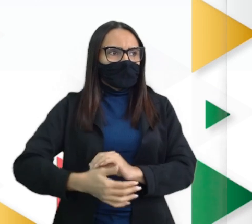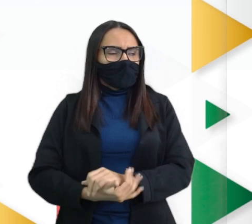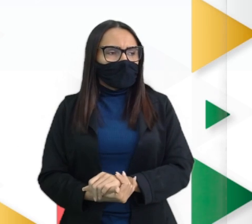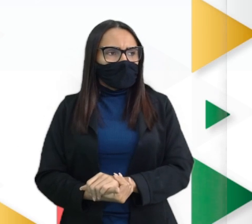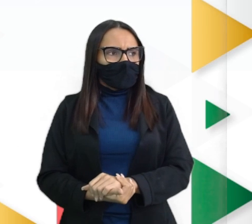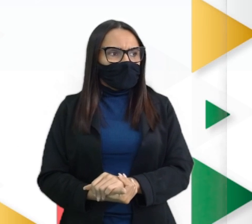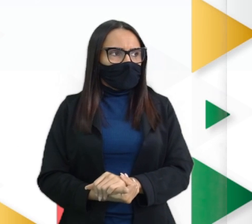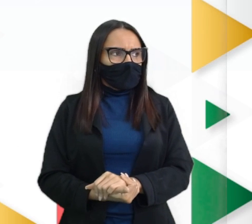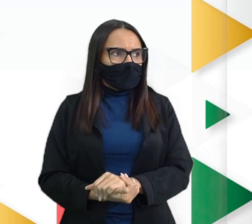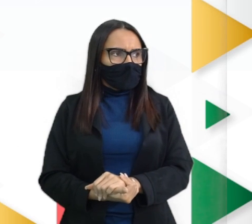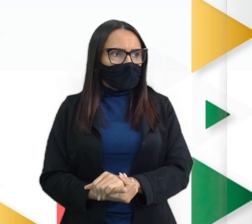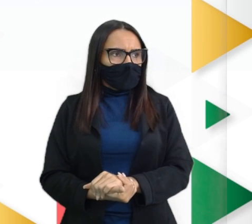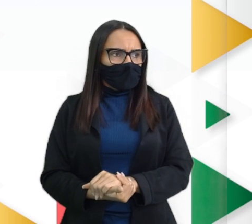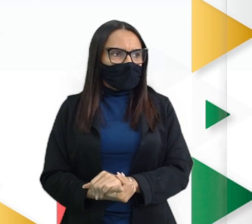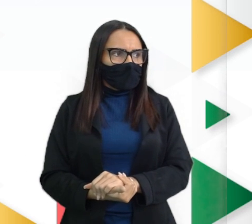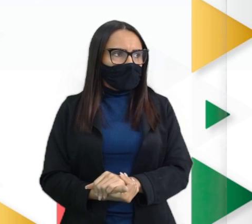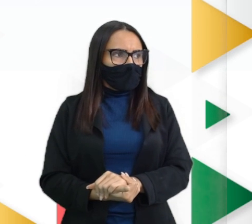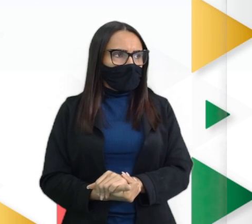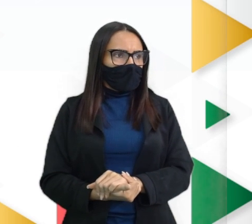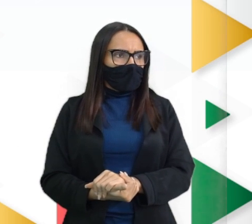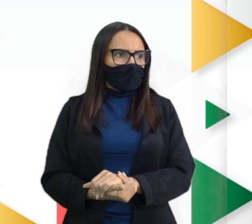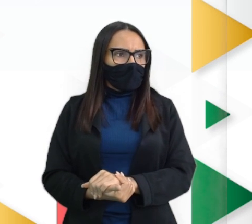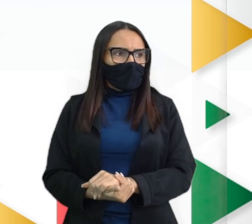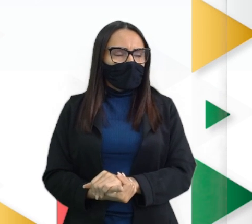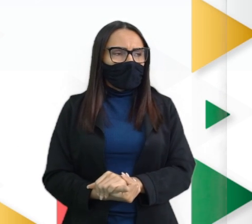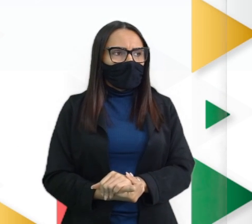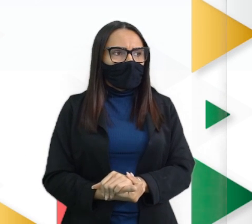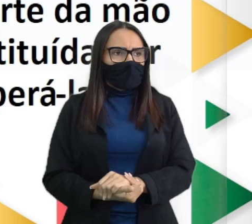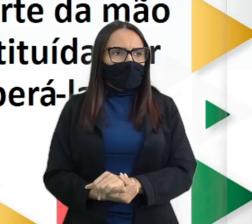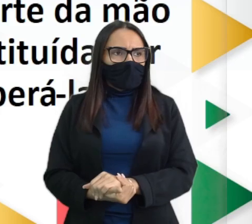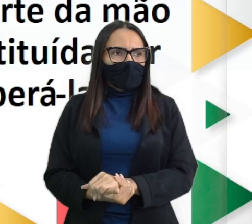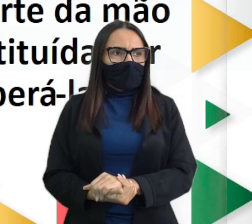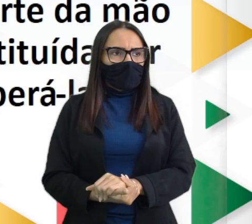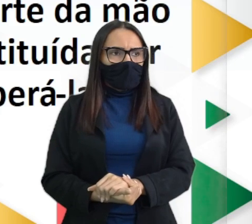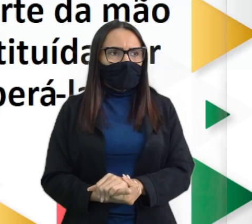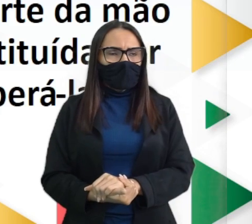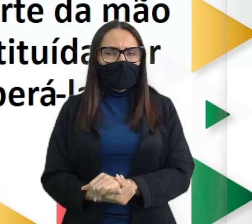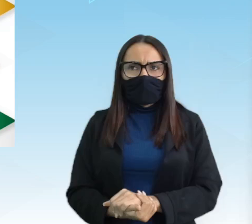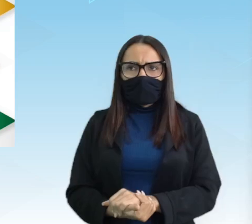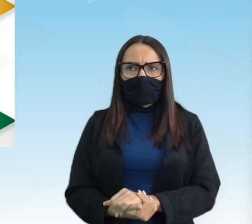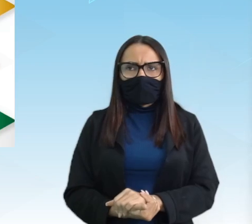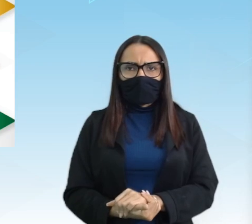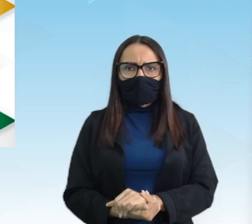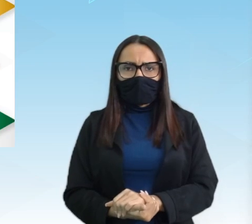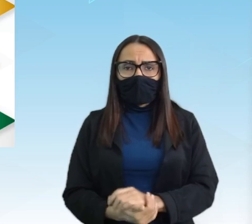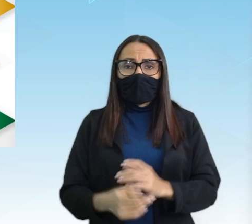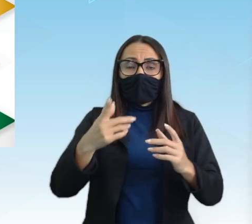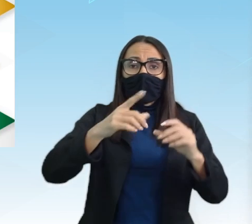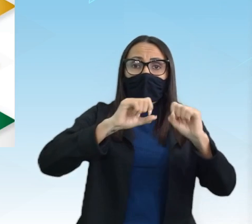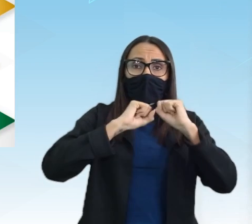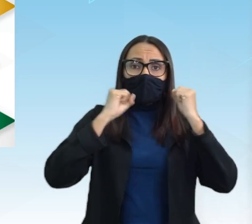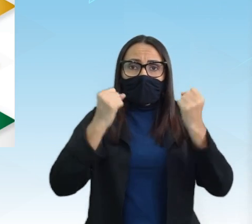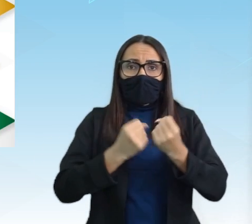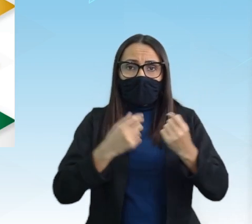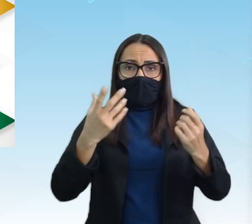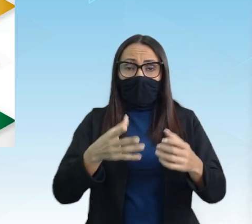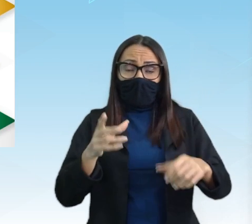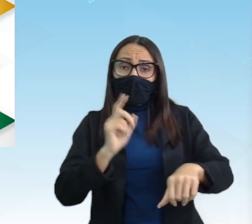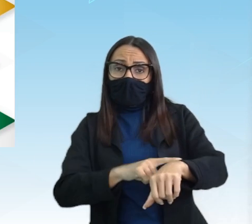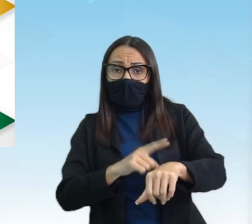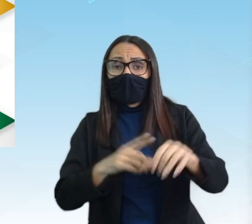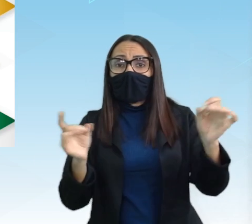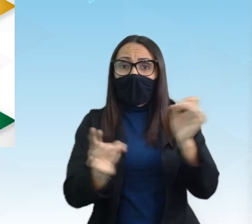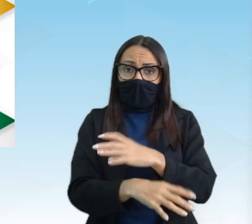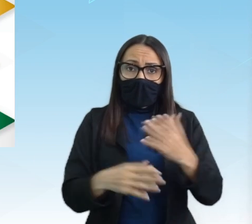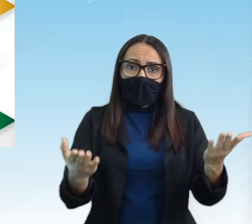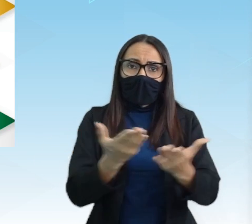ver? Isso, o Ronaldo mostrando agora com mais amplidão. Beleza, Ronaldo. Sociedade industrial, rapidinho que já está acabando a